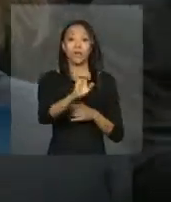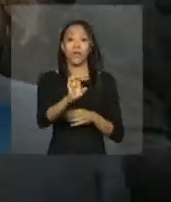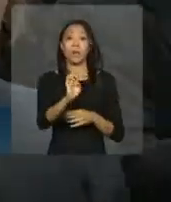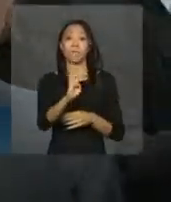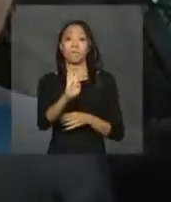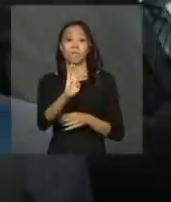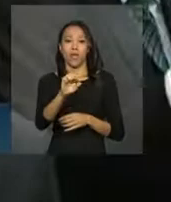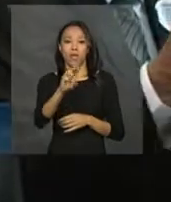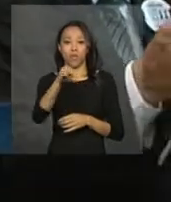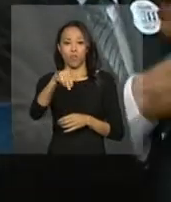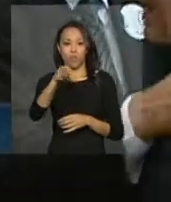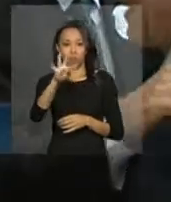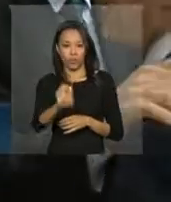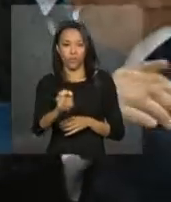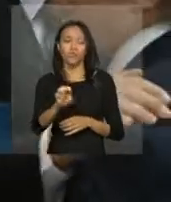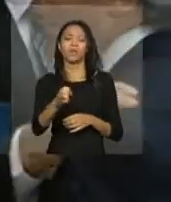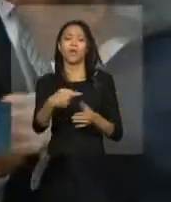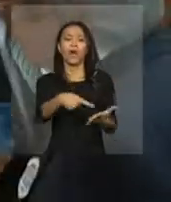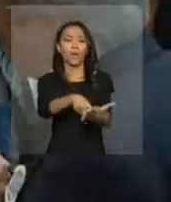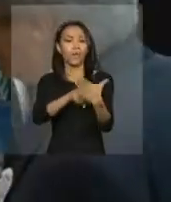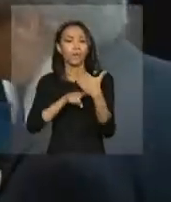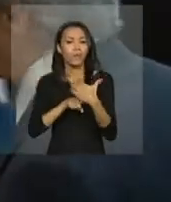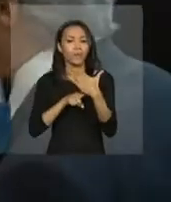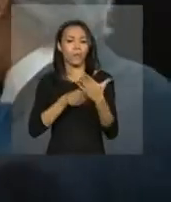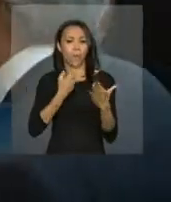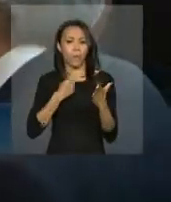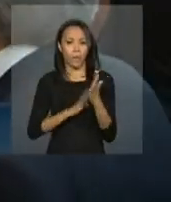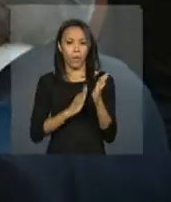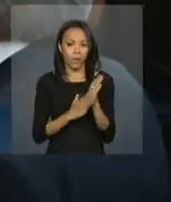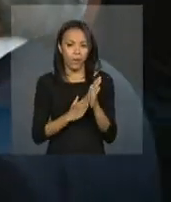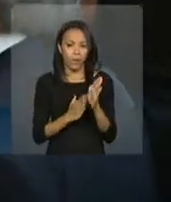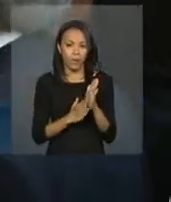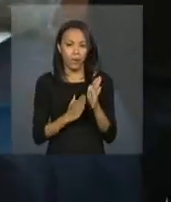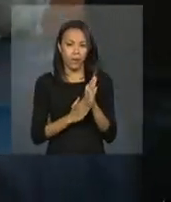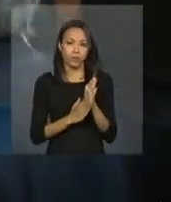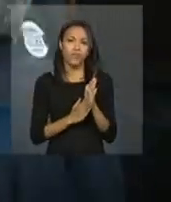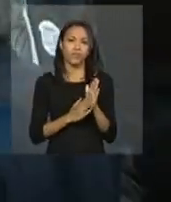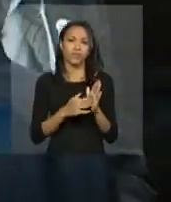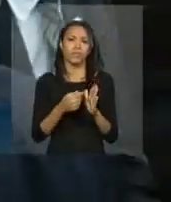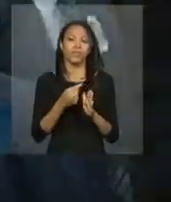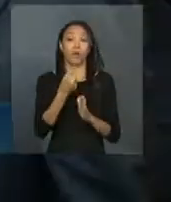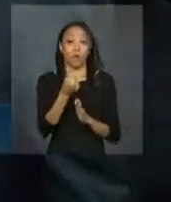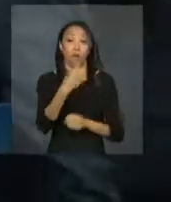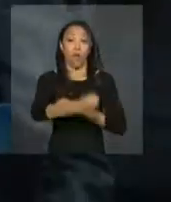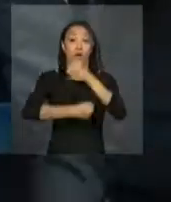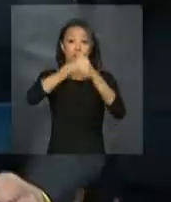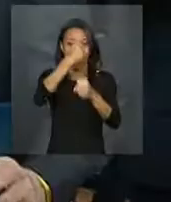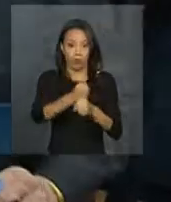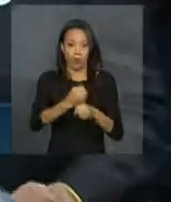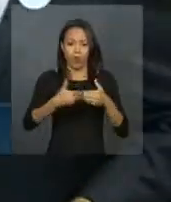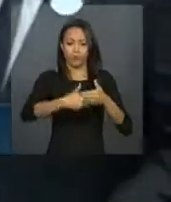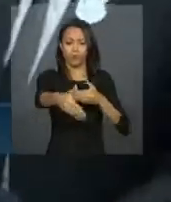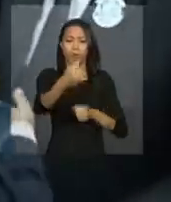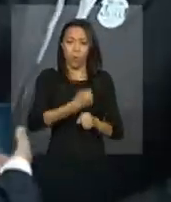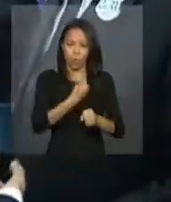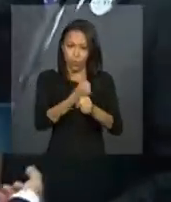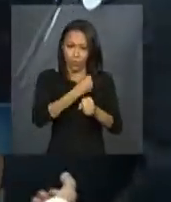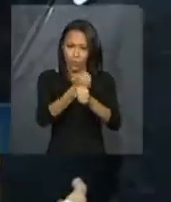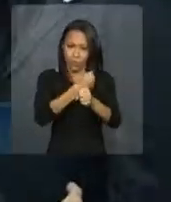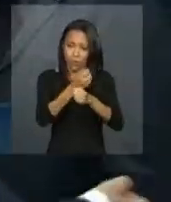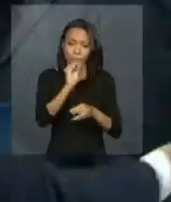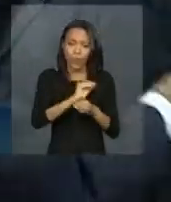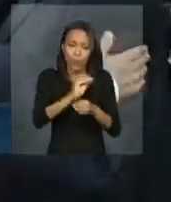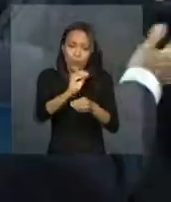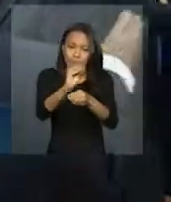Monte que apresentou a proposta de uma remuneração anual pela construção operação e